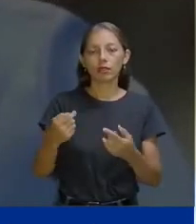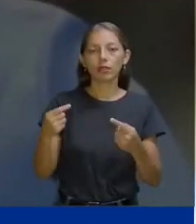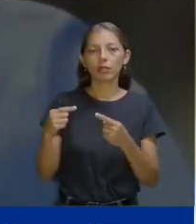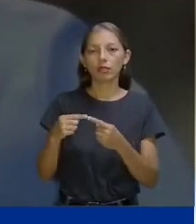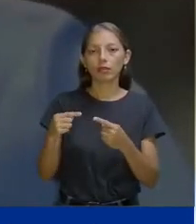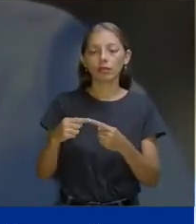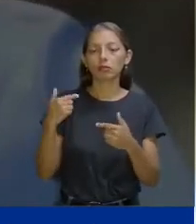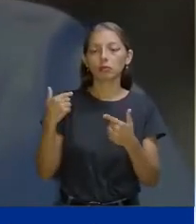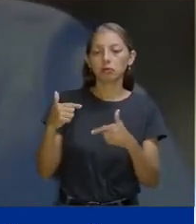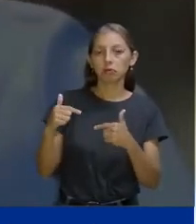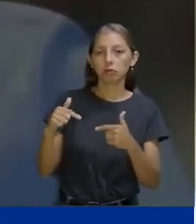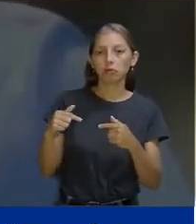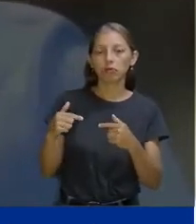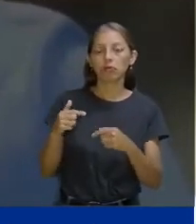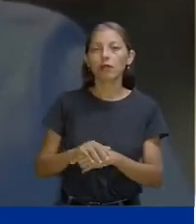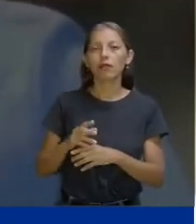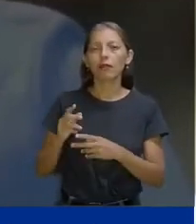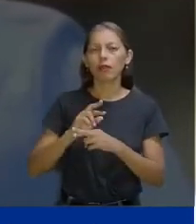valor de